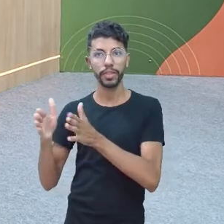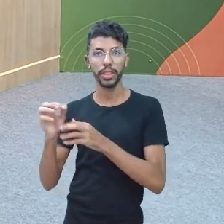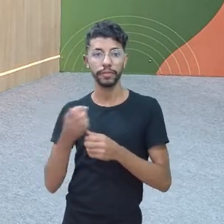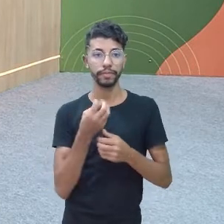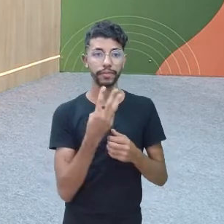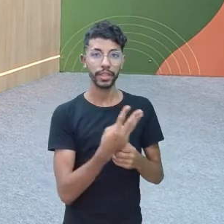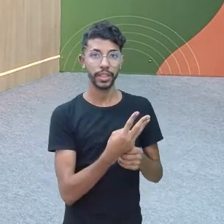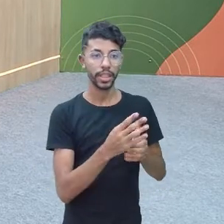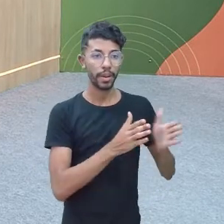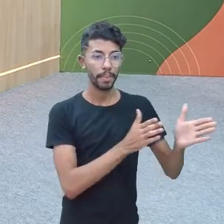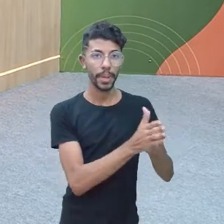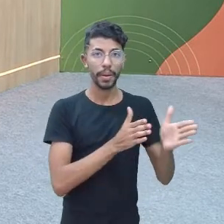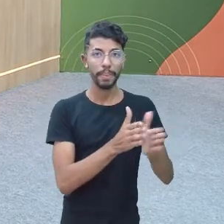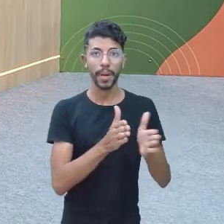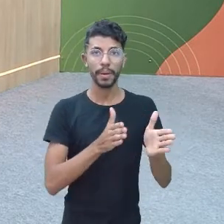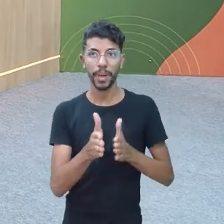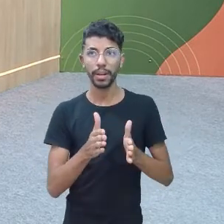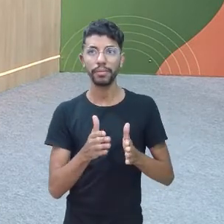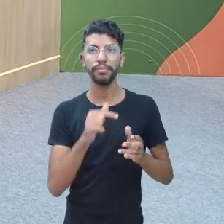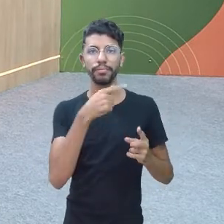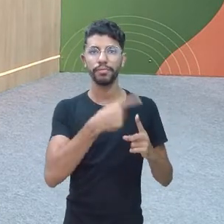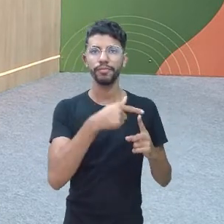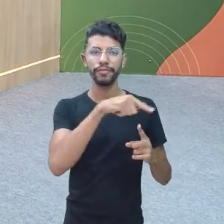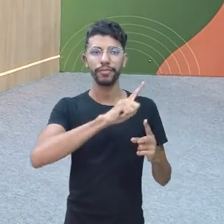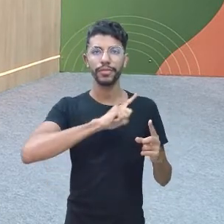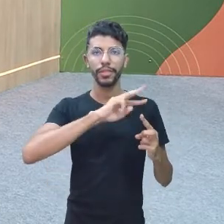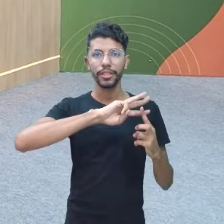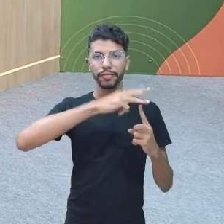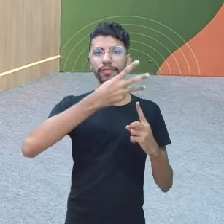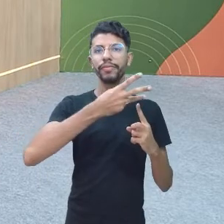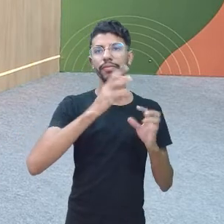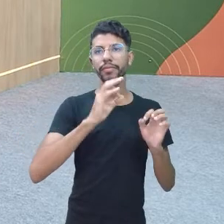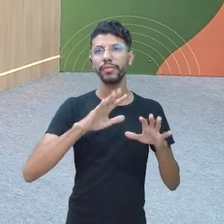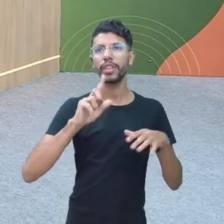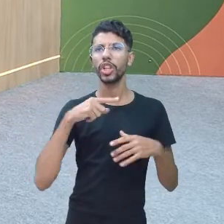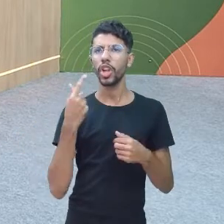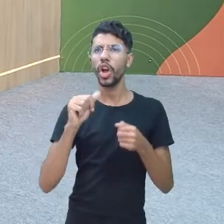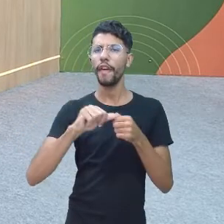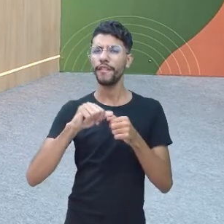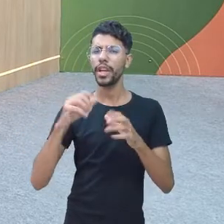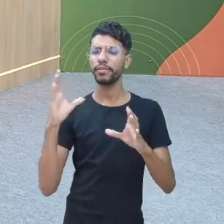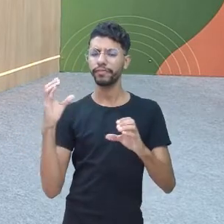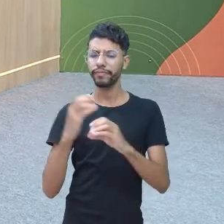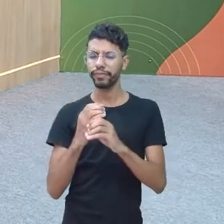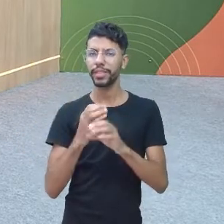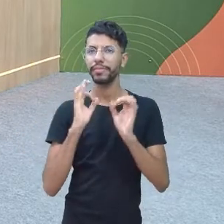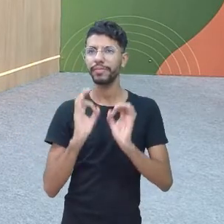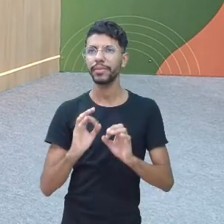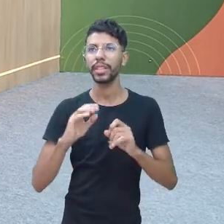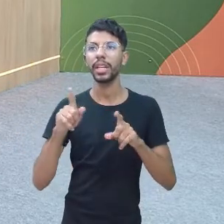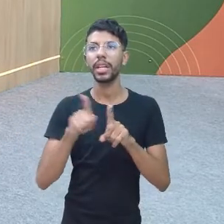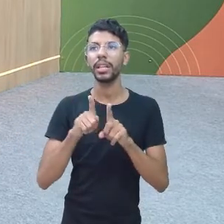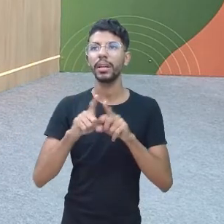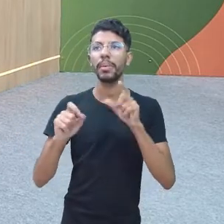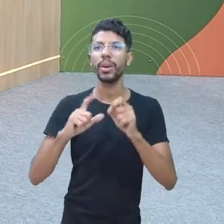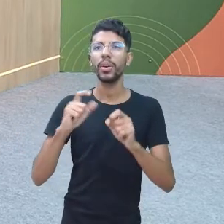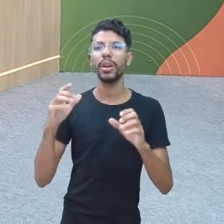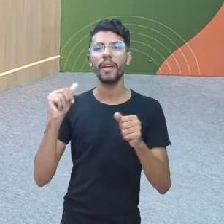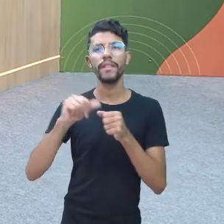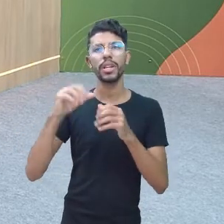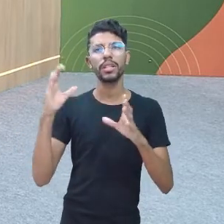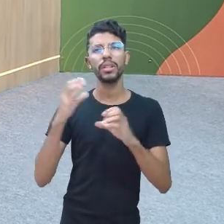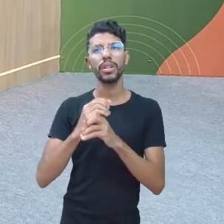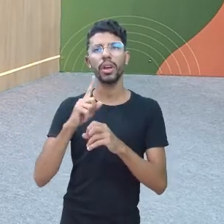o triplo do outro, né? A gente executou as continhas, a gente fez os cálculos e, fazendo os cálculos, a gente descobriu